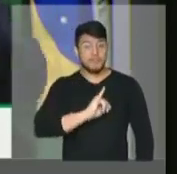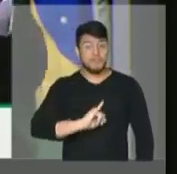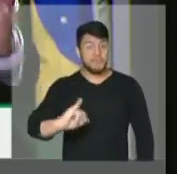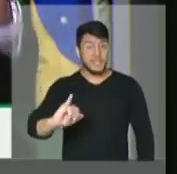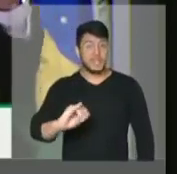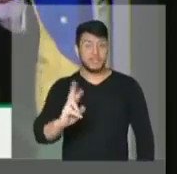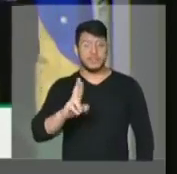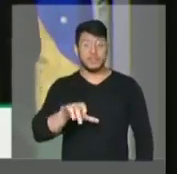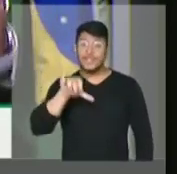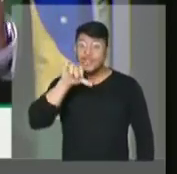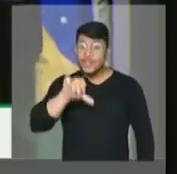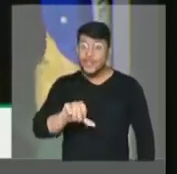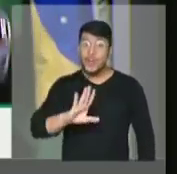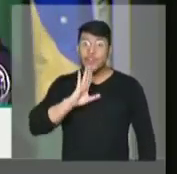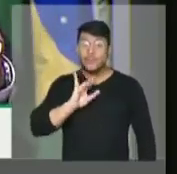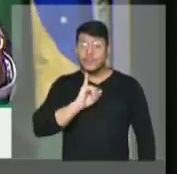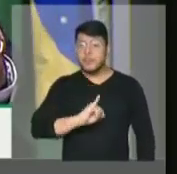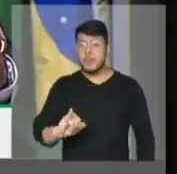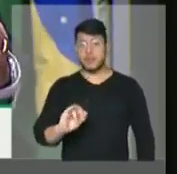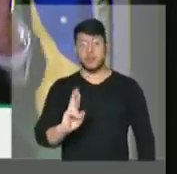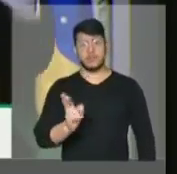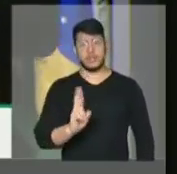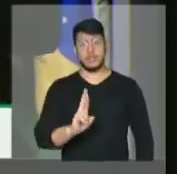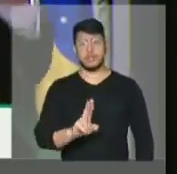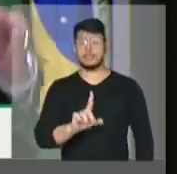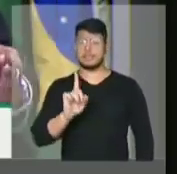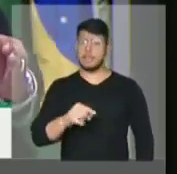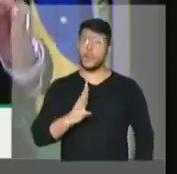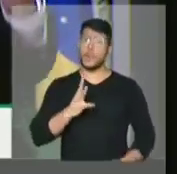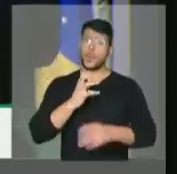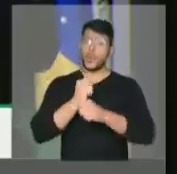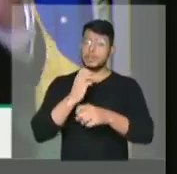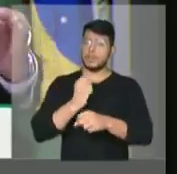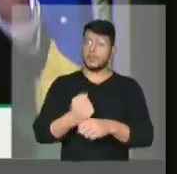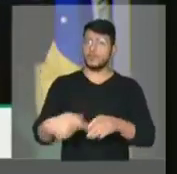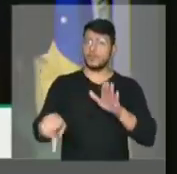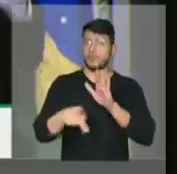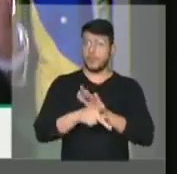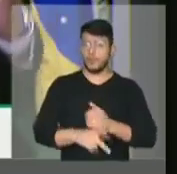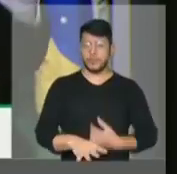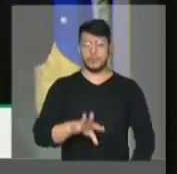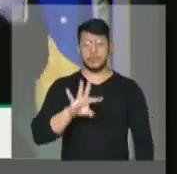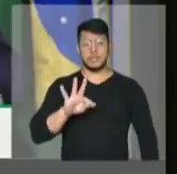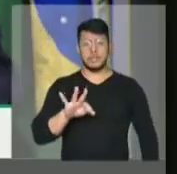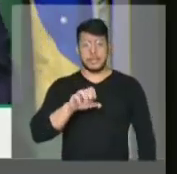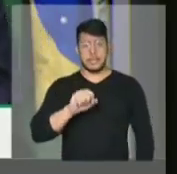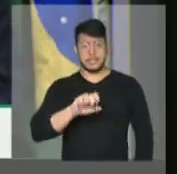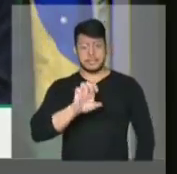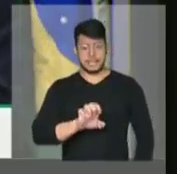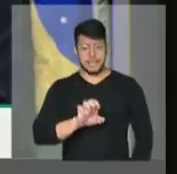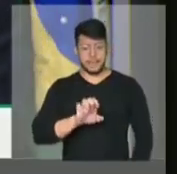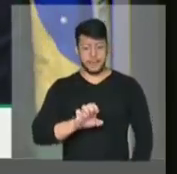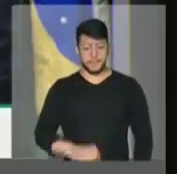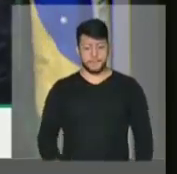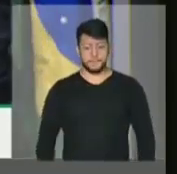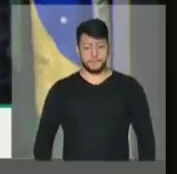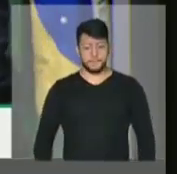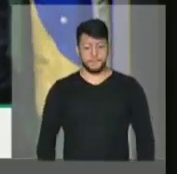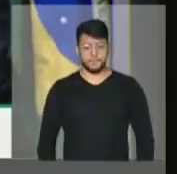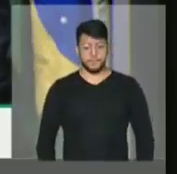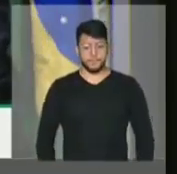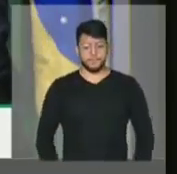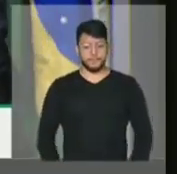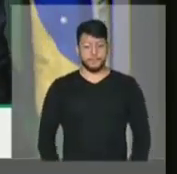bilhões de reais, é o orçamento do Tribunal Superior Eleitoral. Via